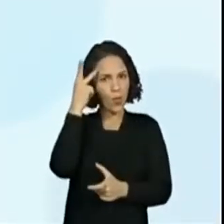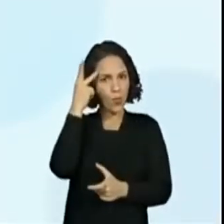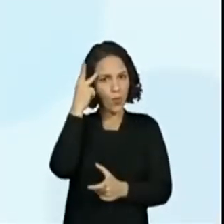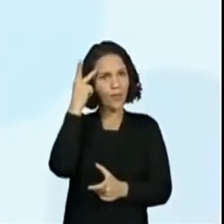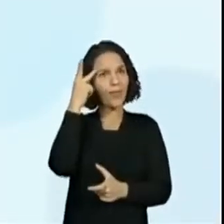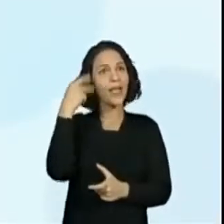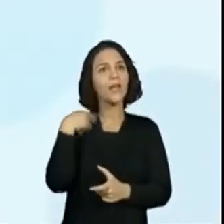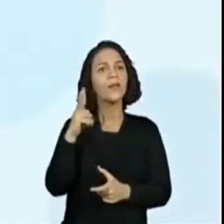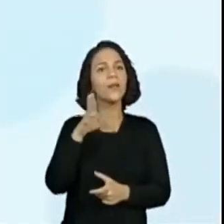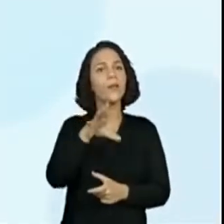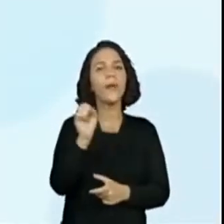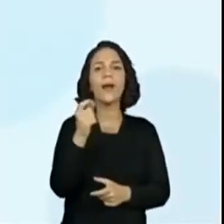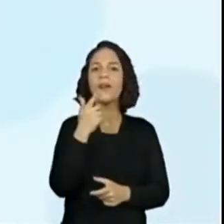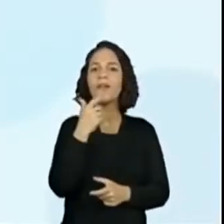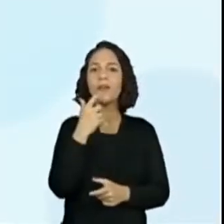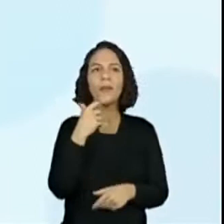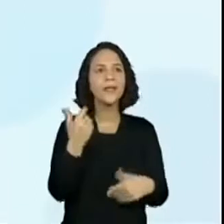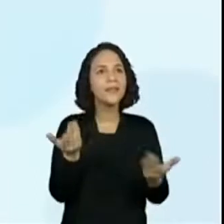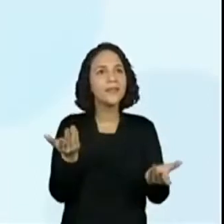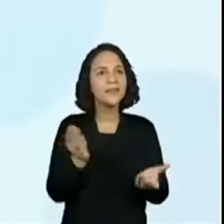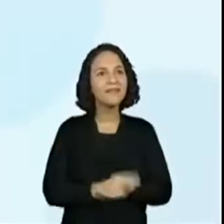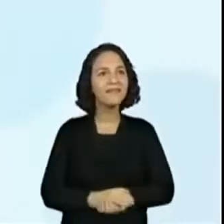caneta vermelha, gente, não tem jeito.